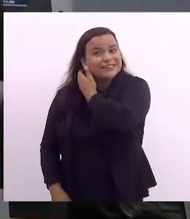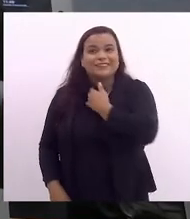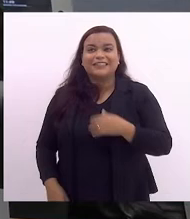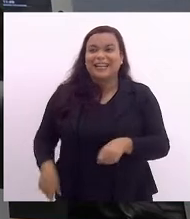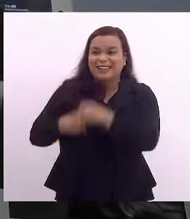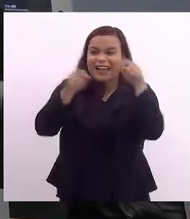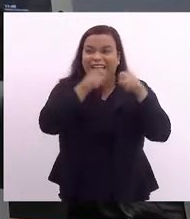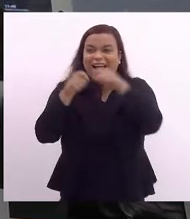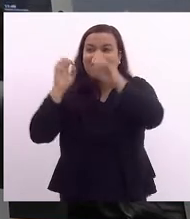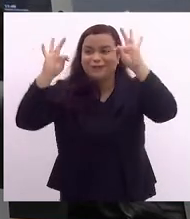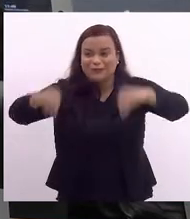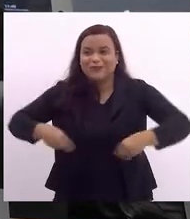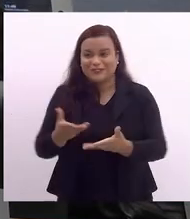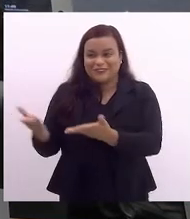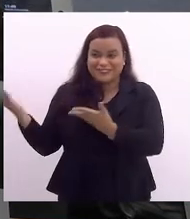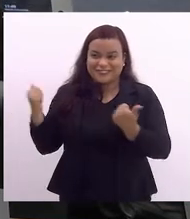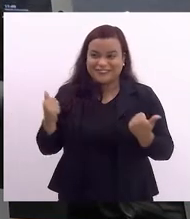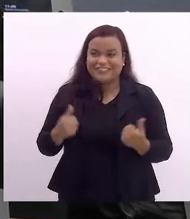tudo, irmãozinho.